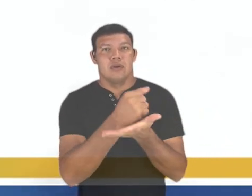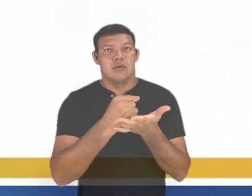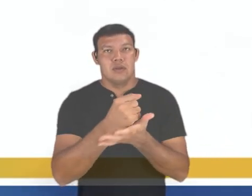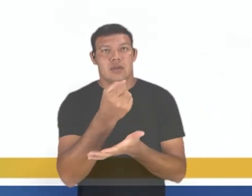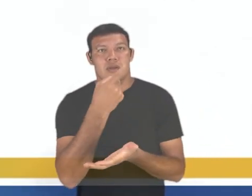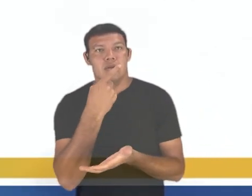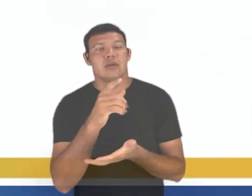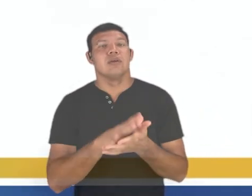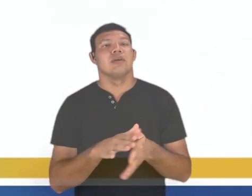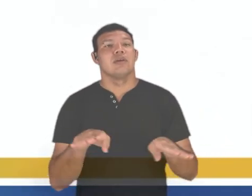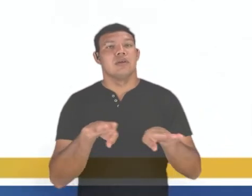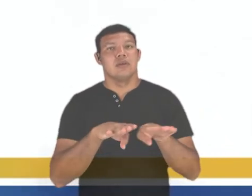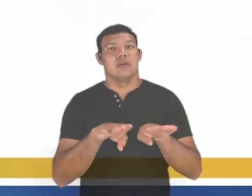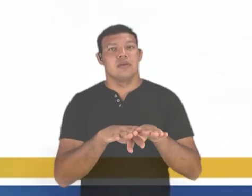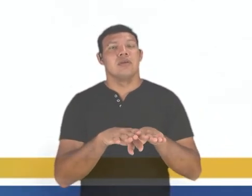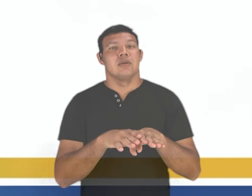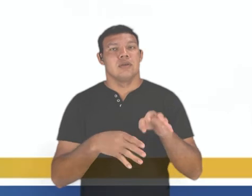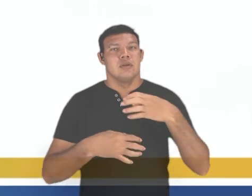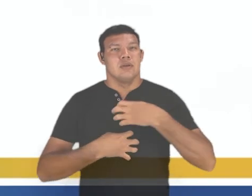aumento